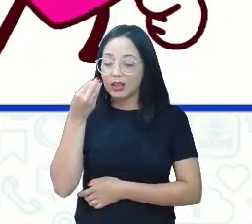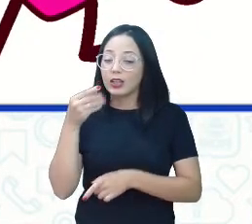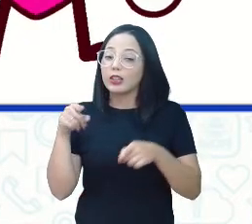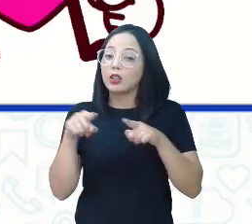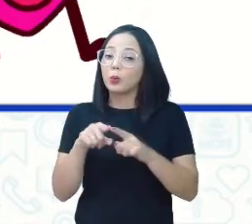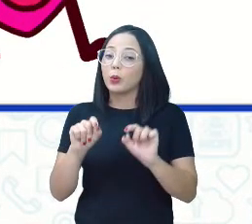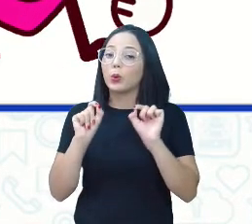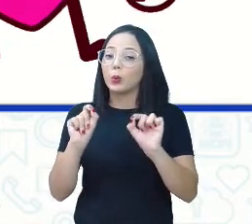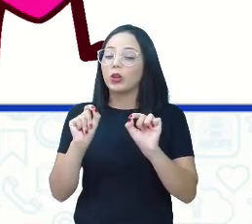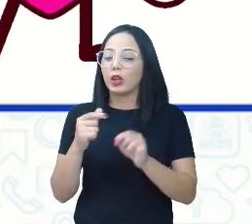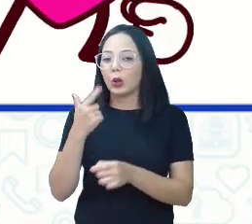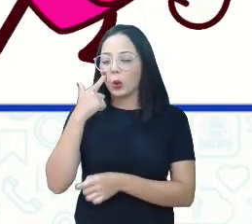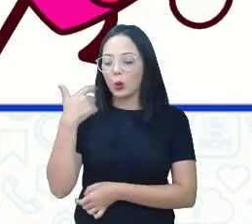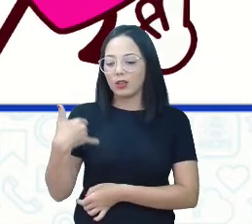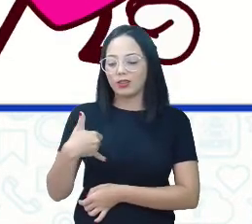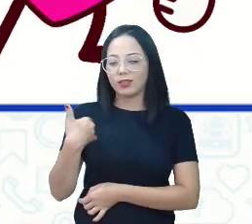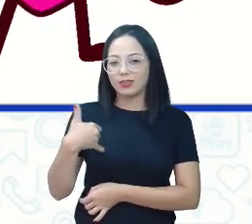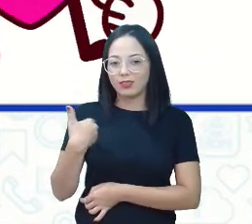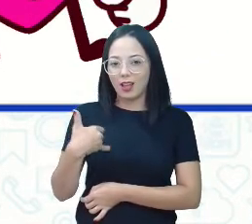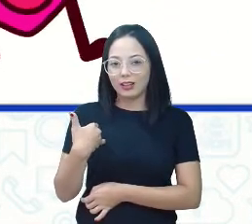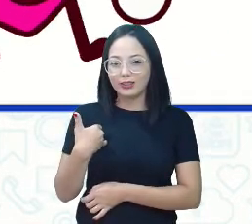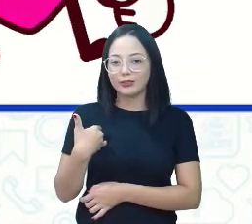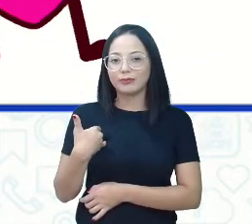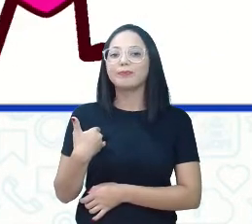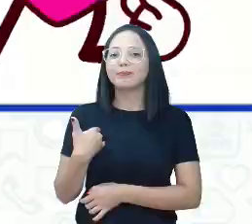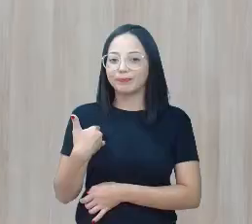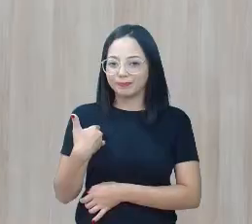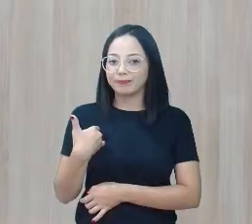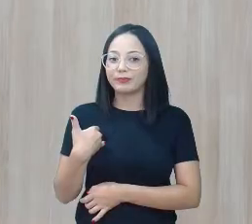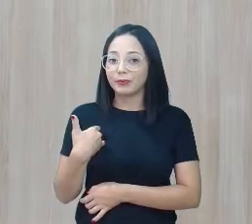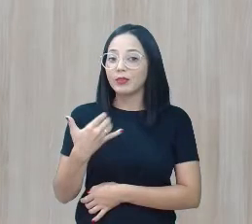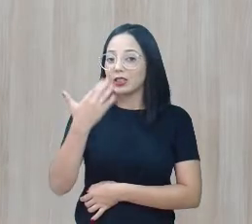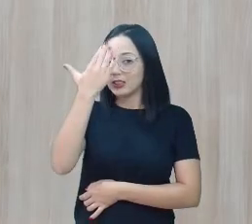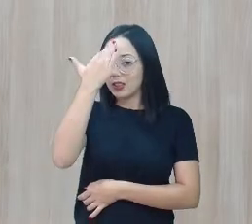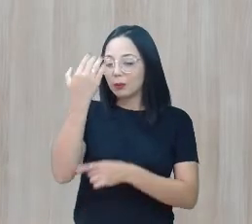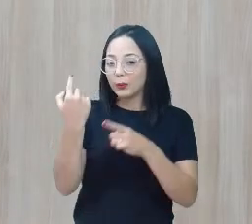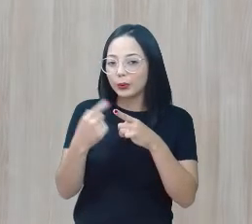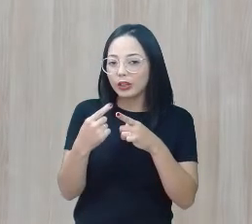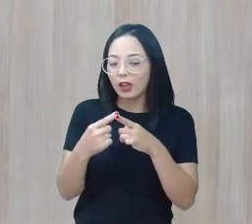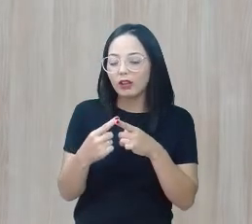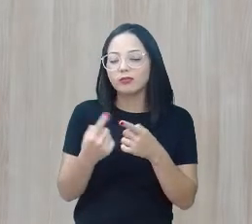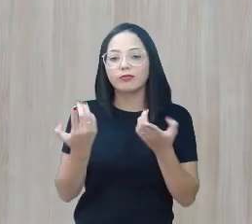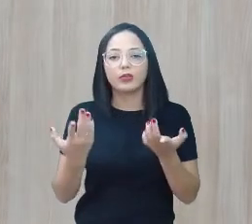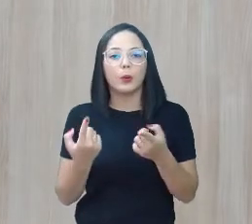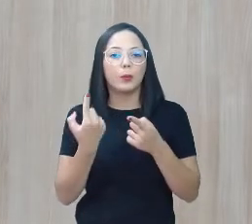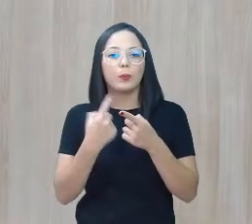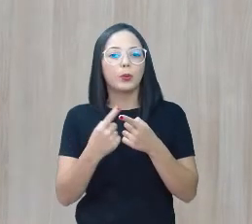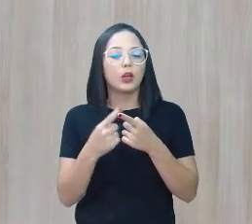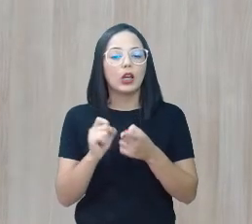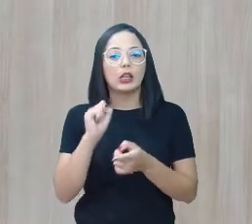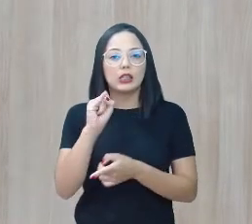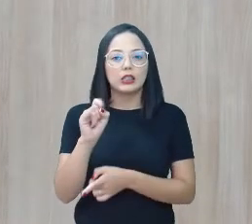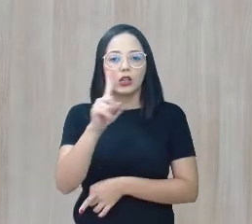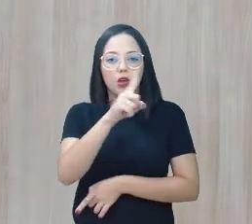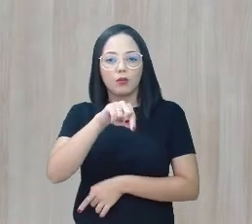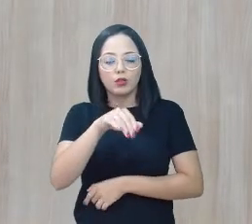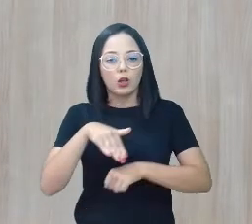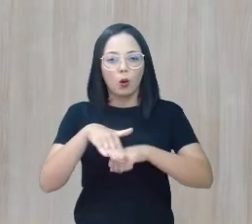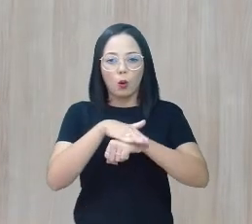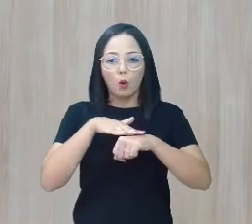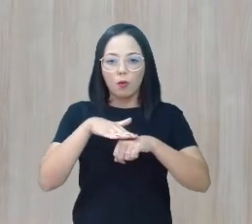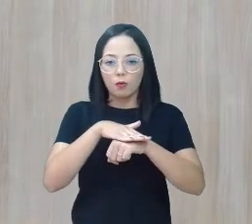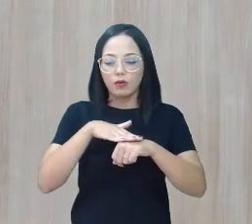e também a faixa etária de idade. Sabe por quê? Porque se você